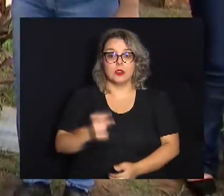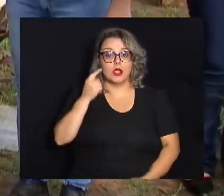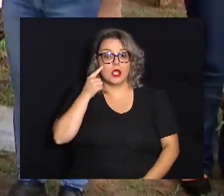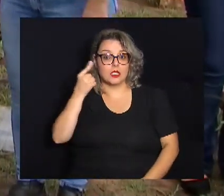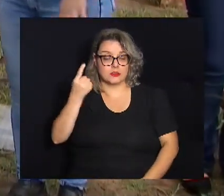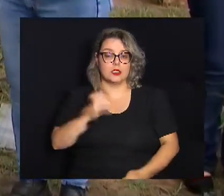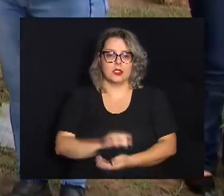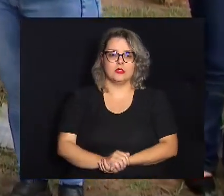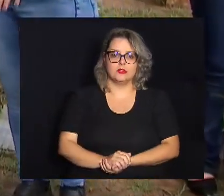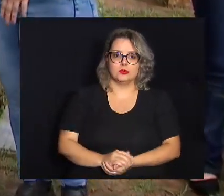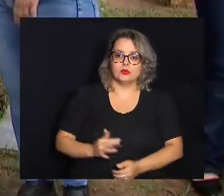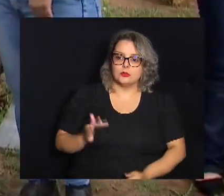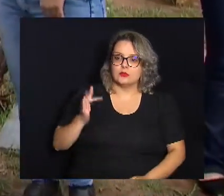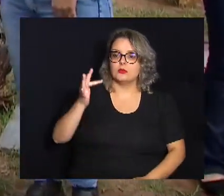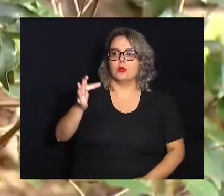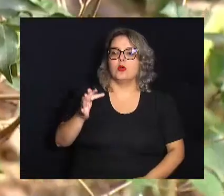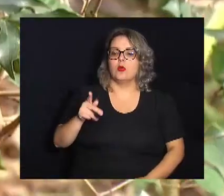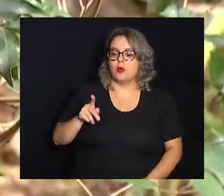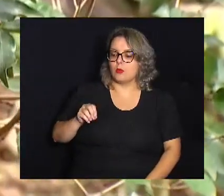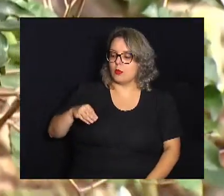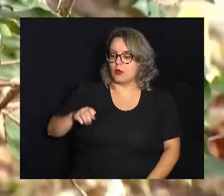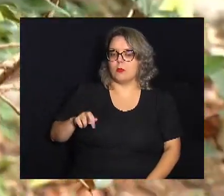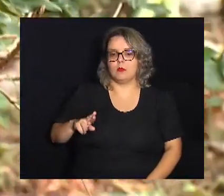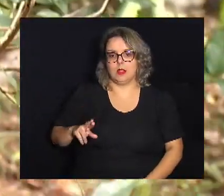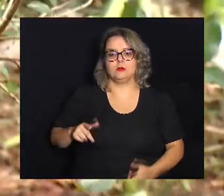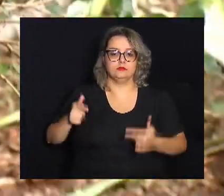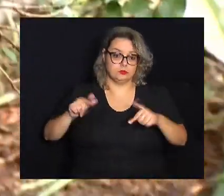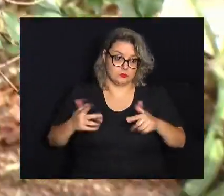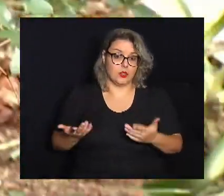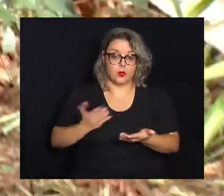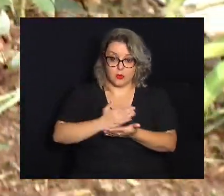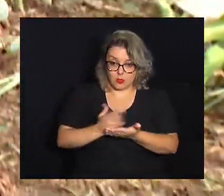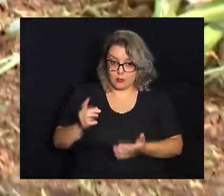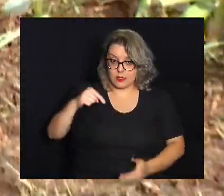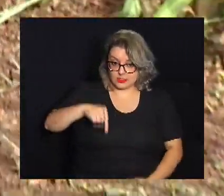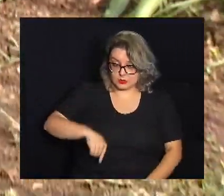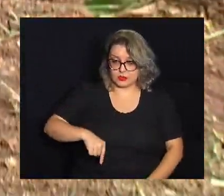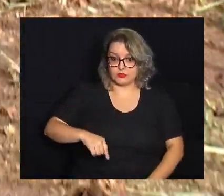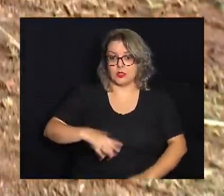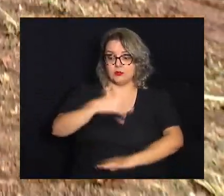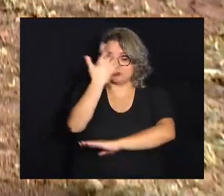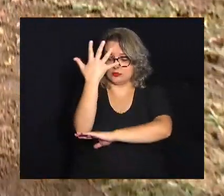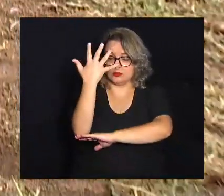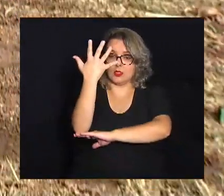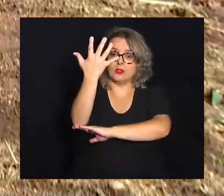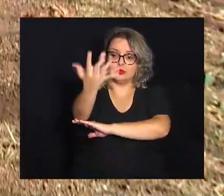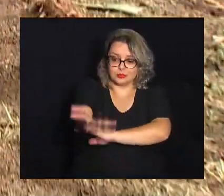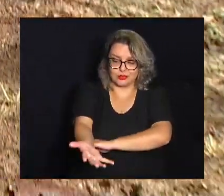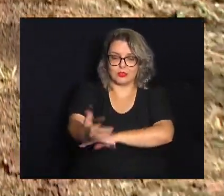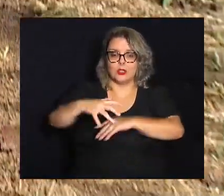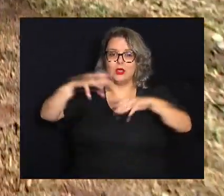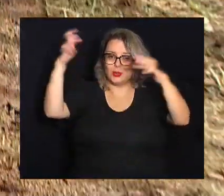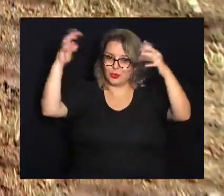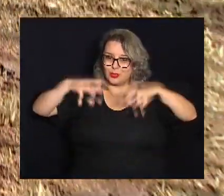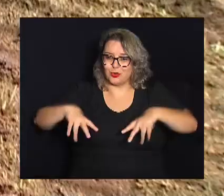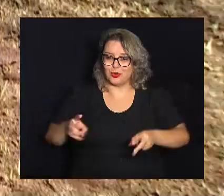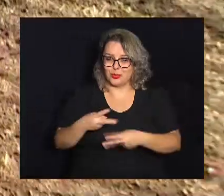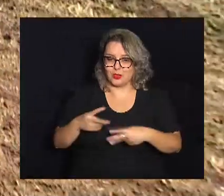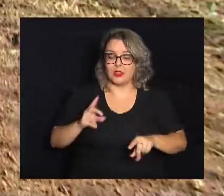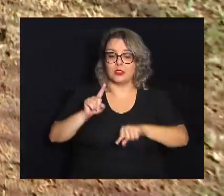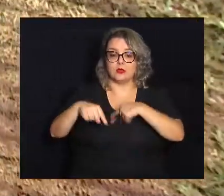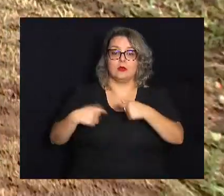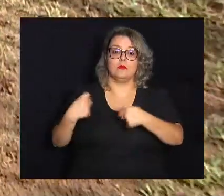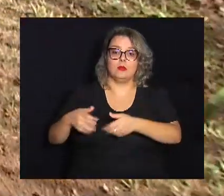futuro formar um pomar no local, já que no início deste ano uma árvore caiu em razão das fortes chuvas e outra precisou